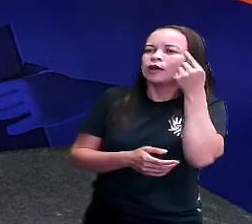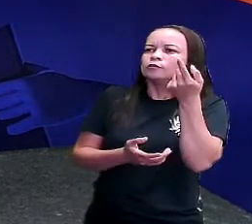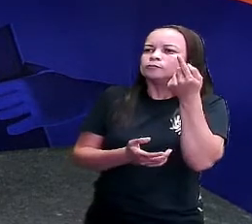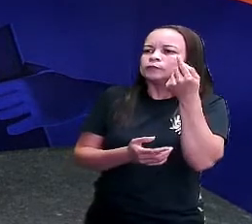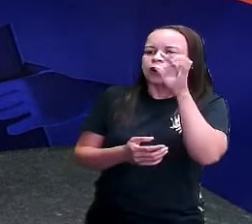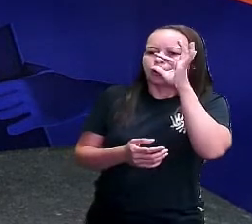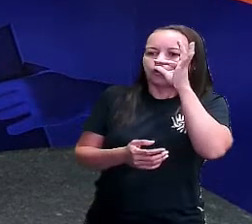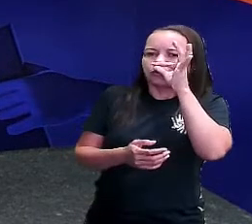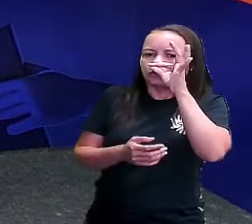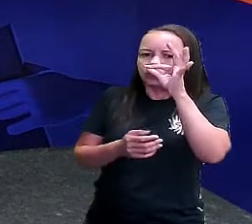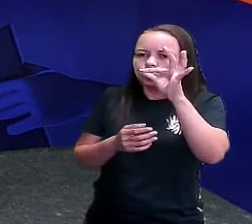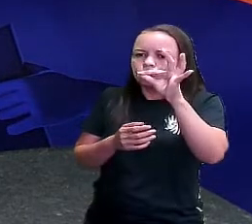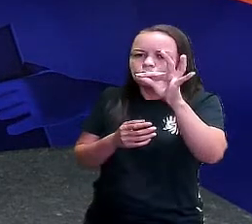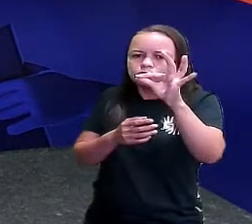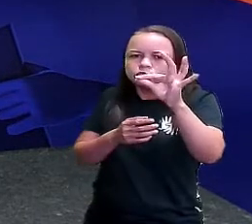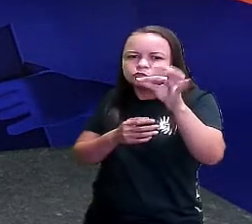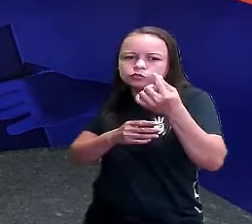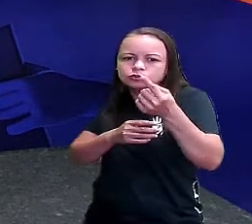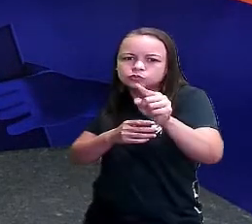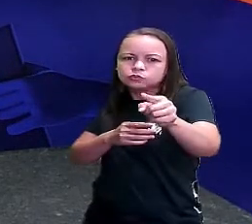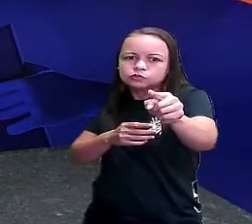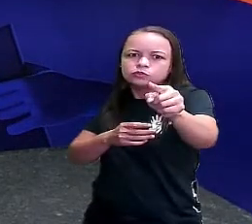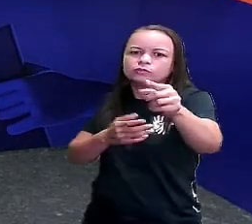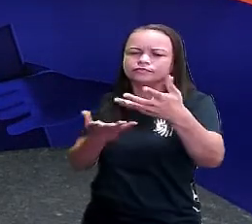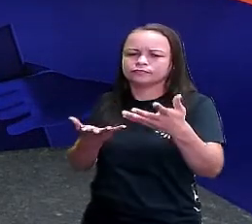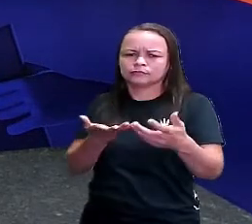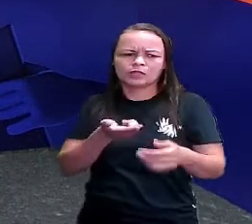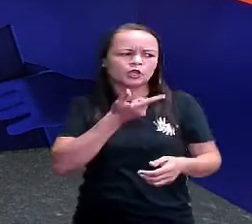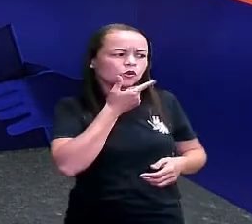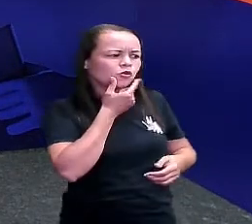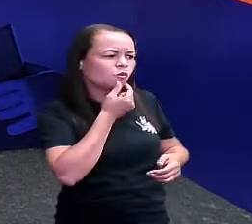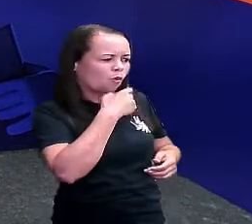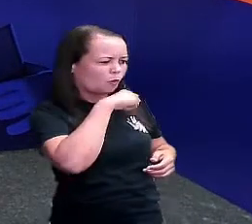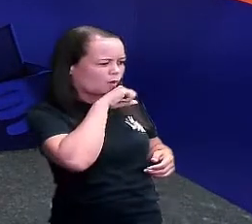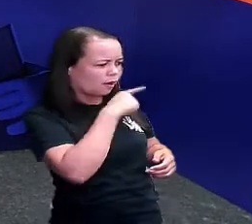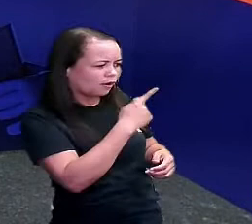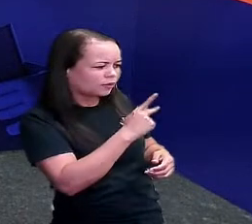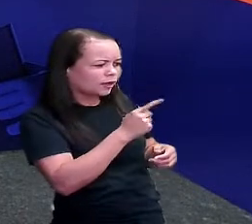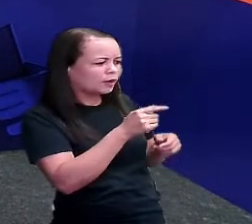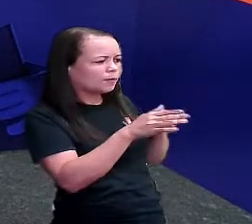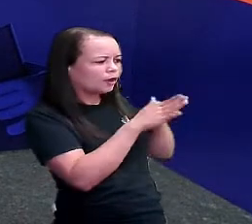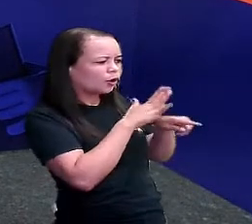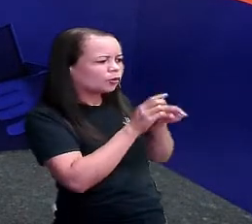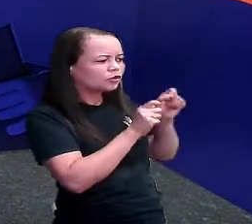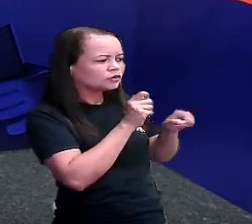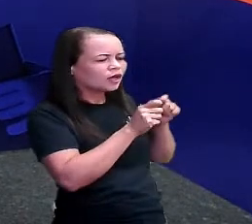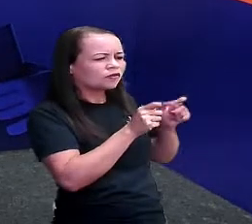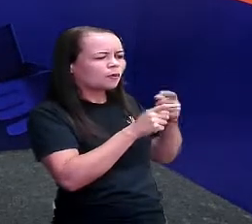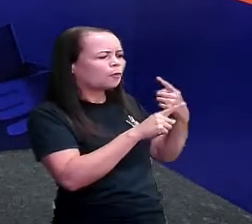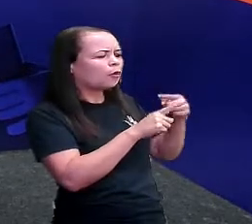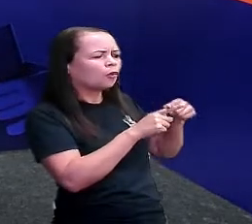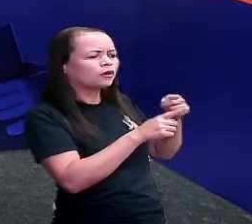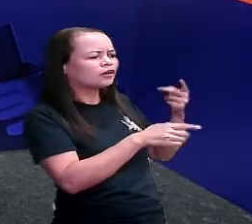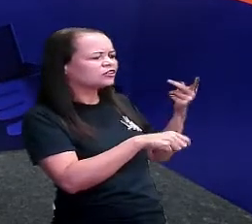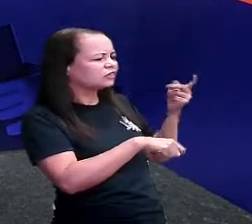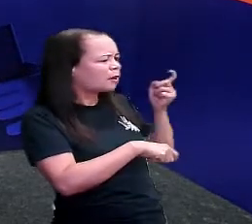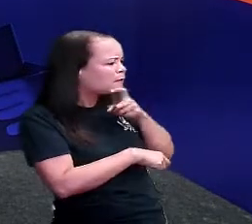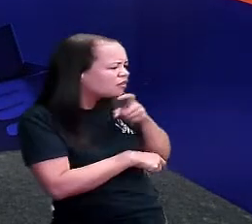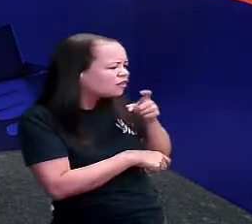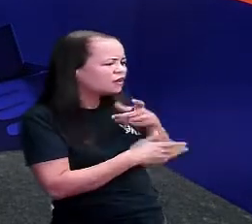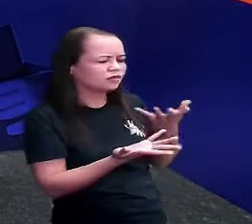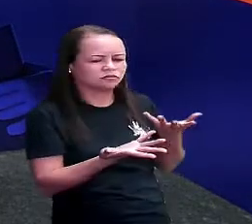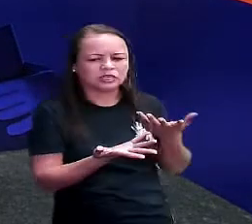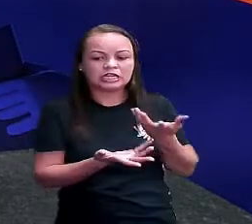bem grande. Gepeto perguntava a ele o porquê dele estar mentindo. Pinóquio não sabia responder e